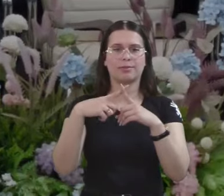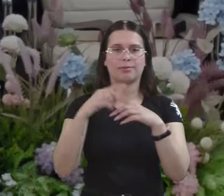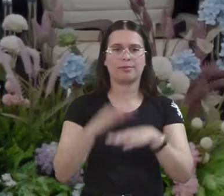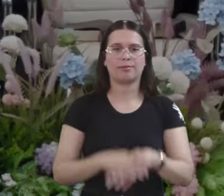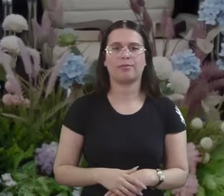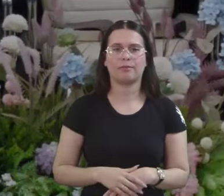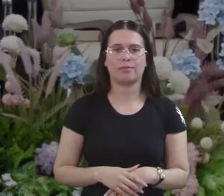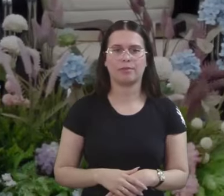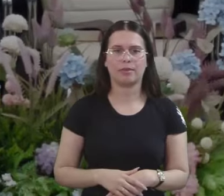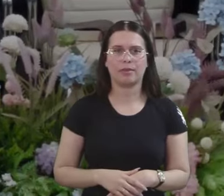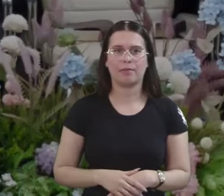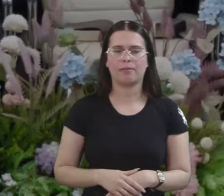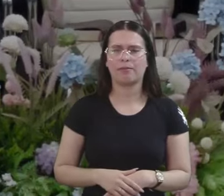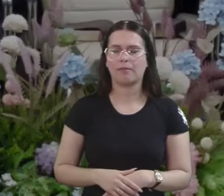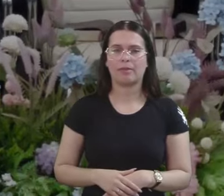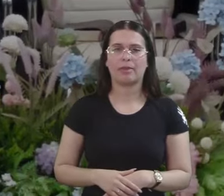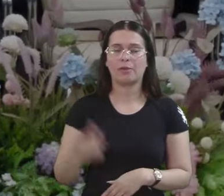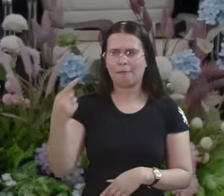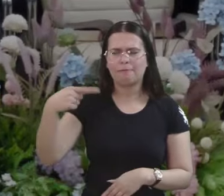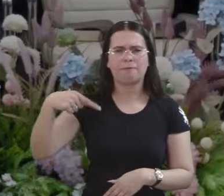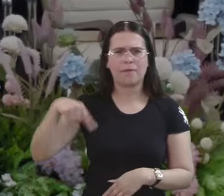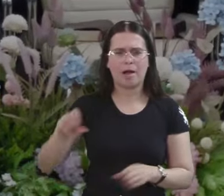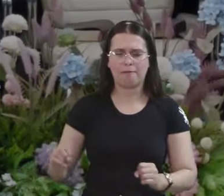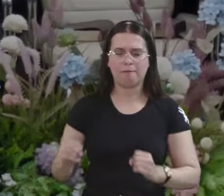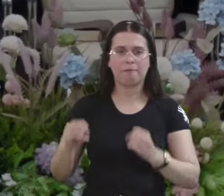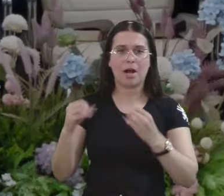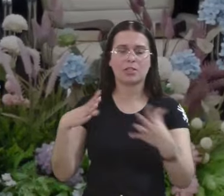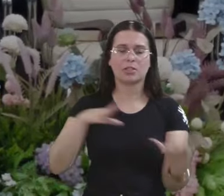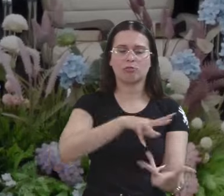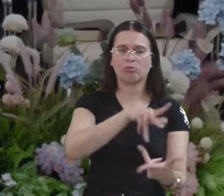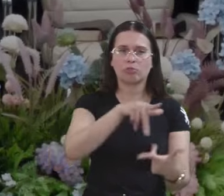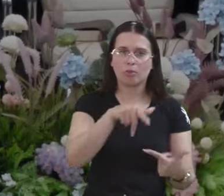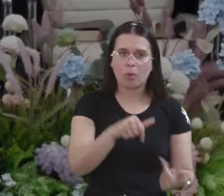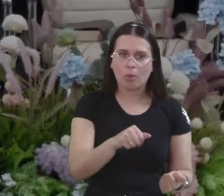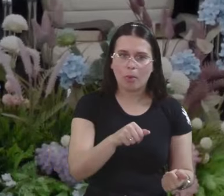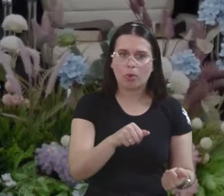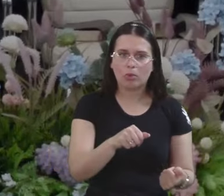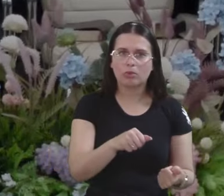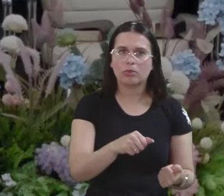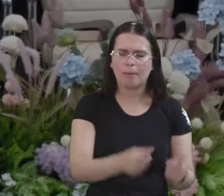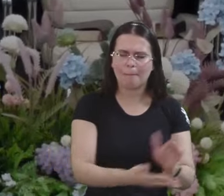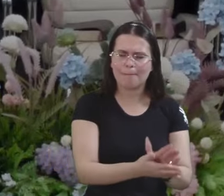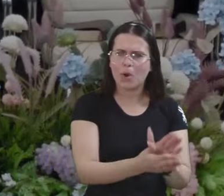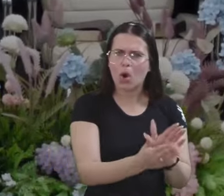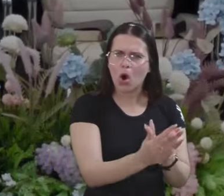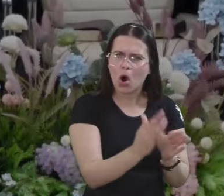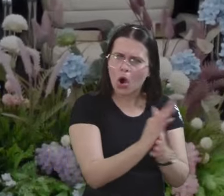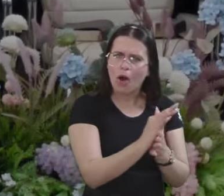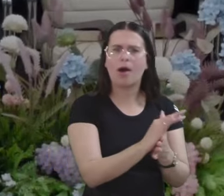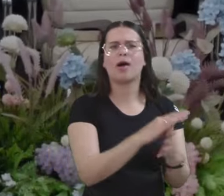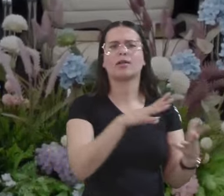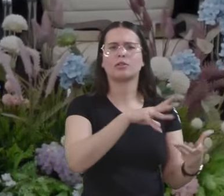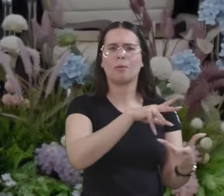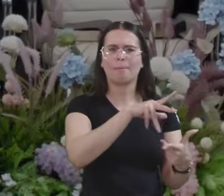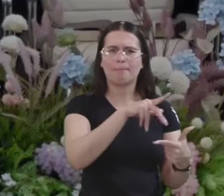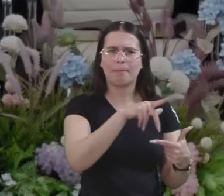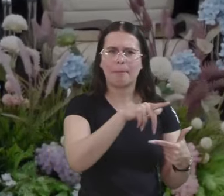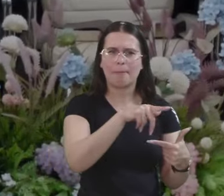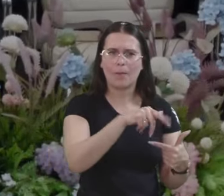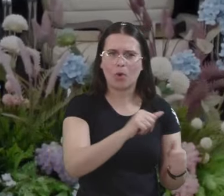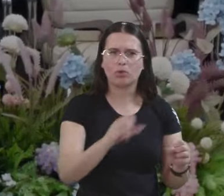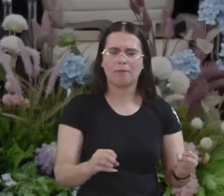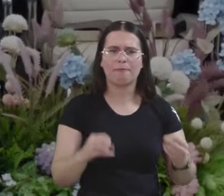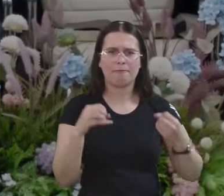às festas pagãs, não vá as festas pagãs, fuja das festas pagãs, fuja do